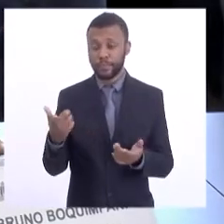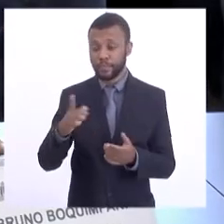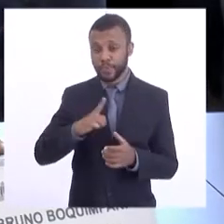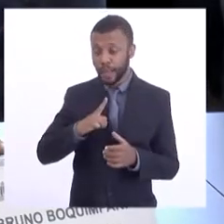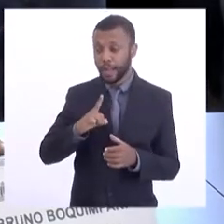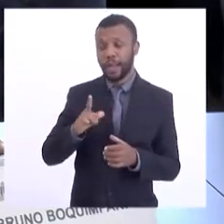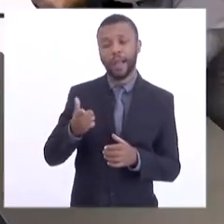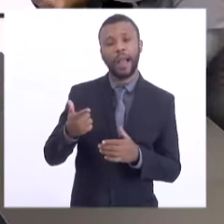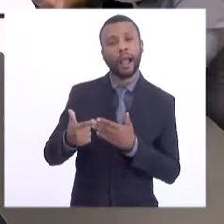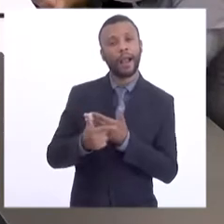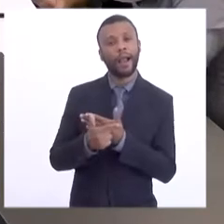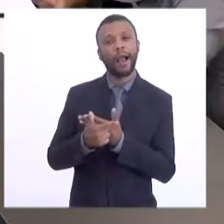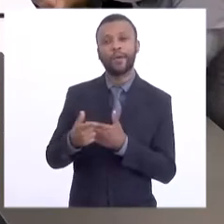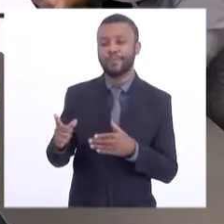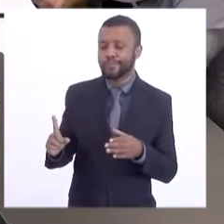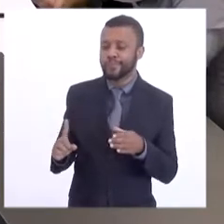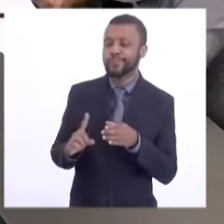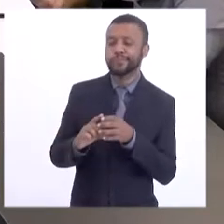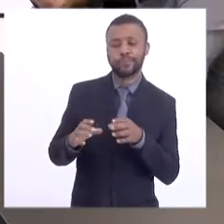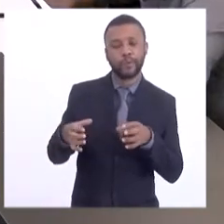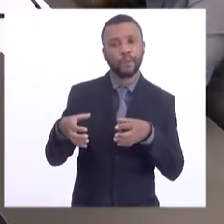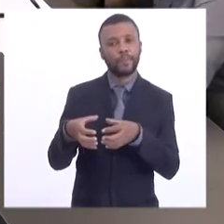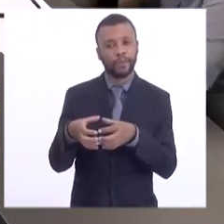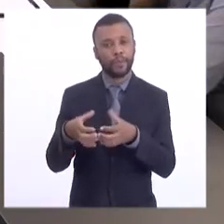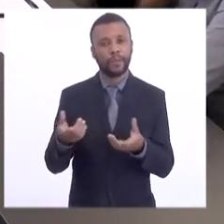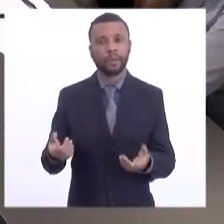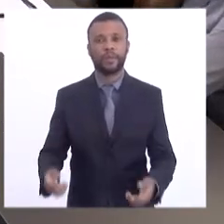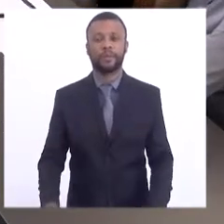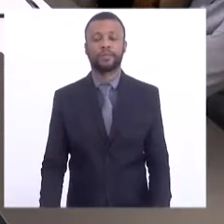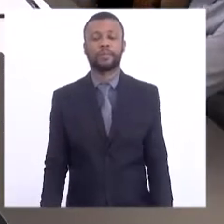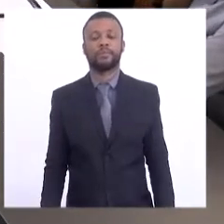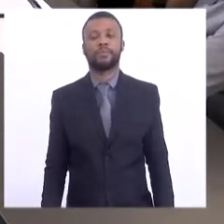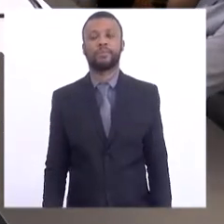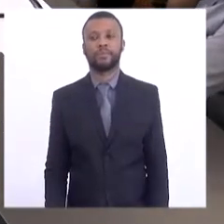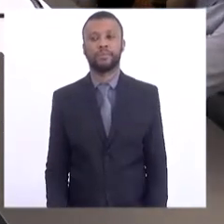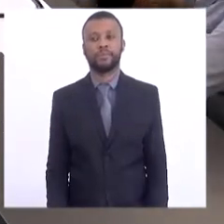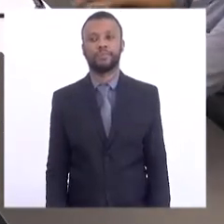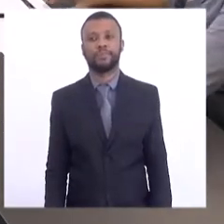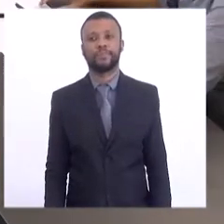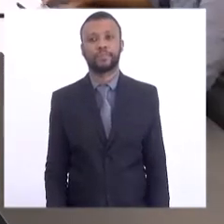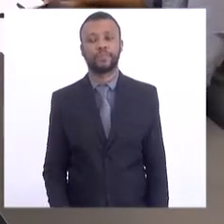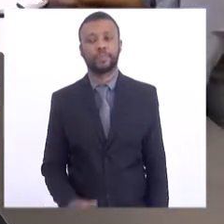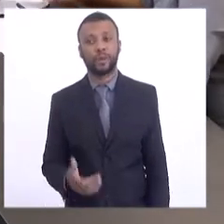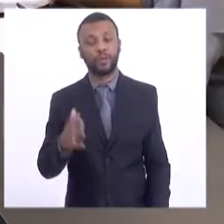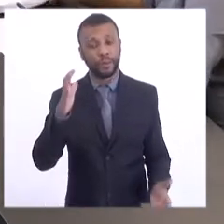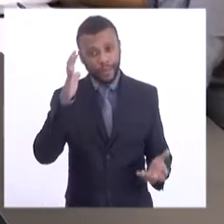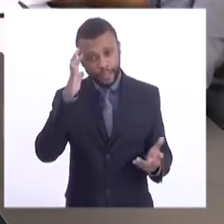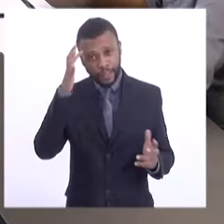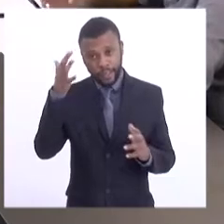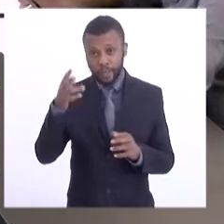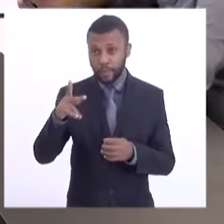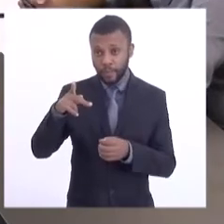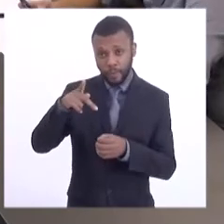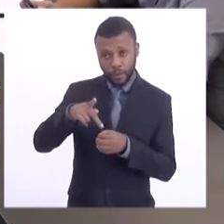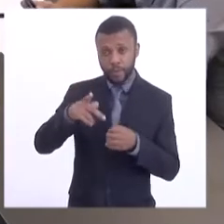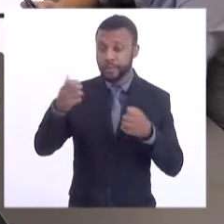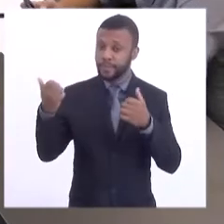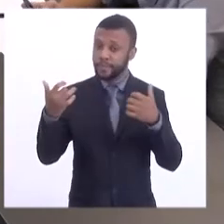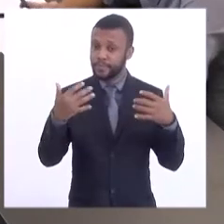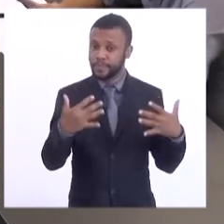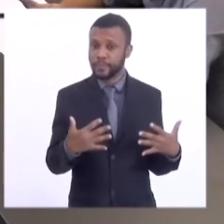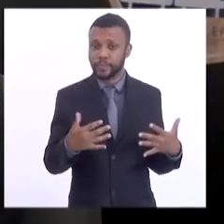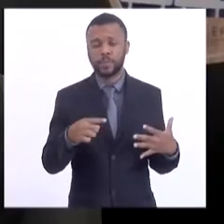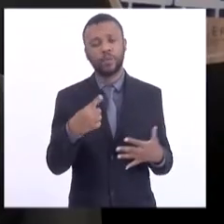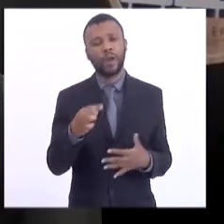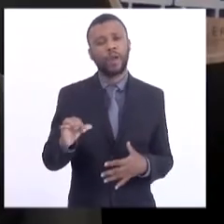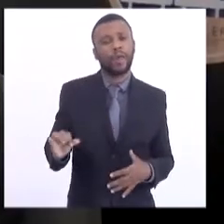Deixa eu voltar aqui para o Dr Jurandir depois faço nessa realidade para avançar Essa realidade porque o procurador tá falando é a